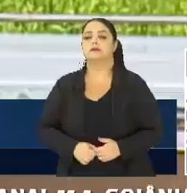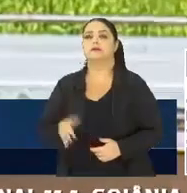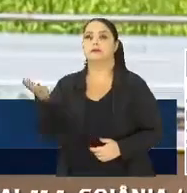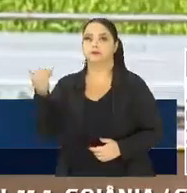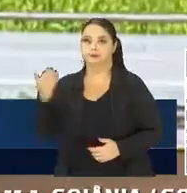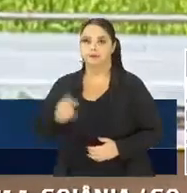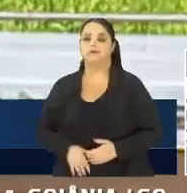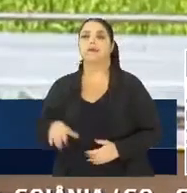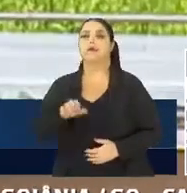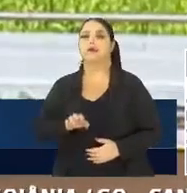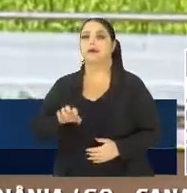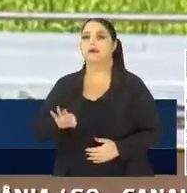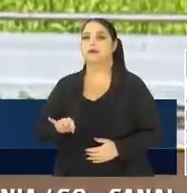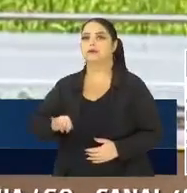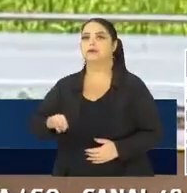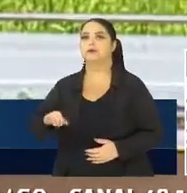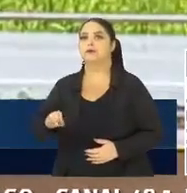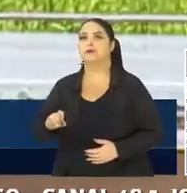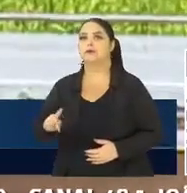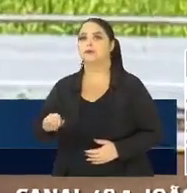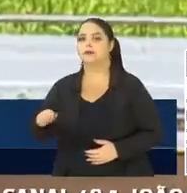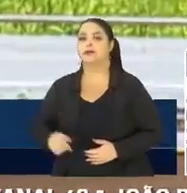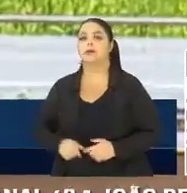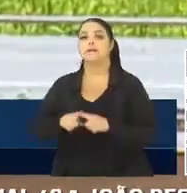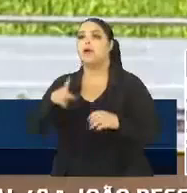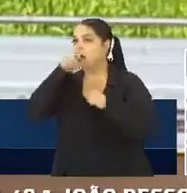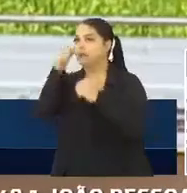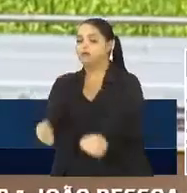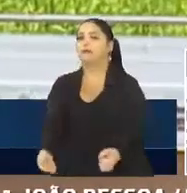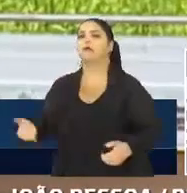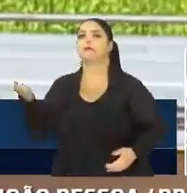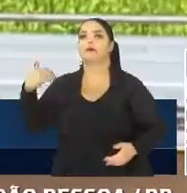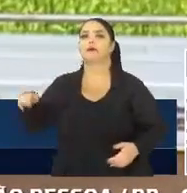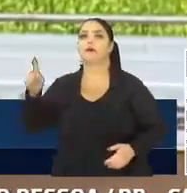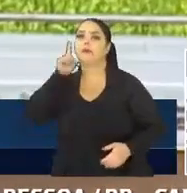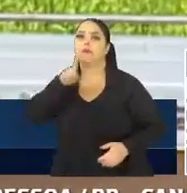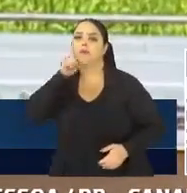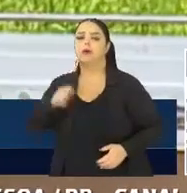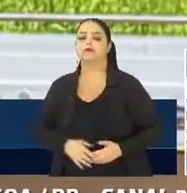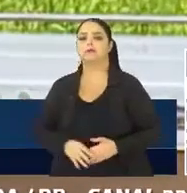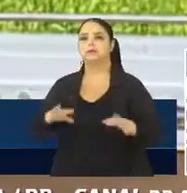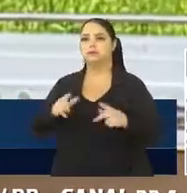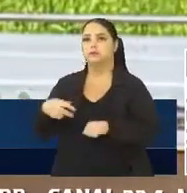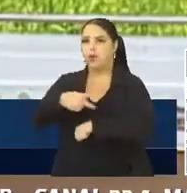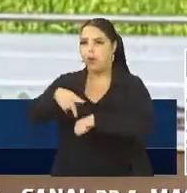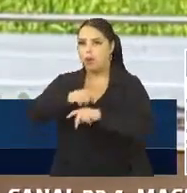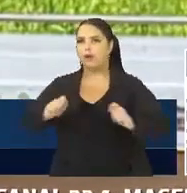época, Etiópia, na verdade, era mais forte do que os Estados Unidos hoje em relação aos países.